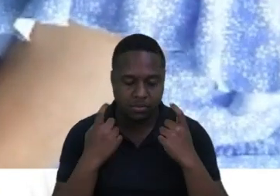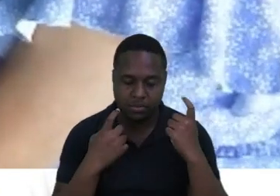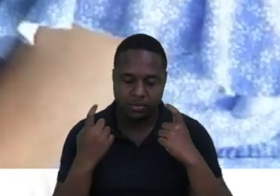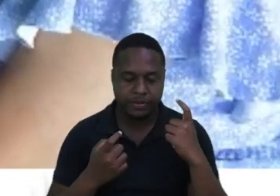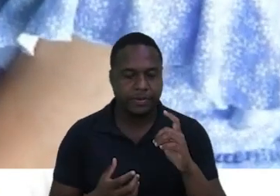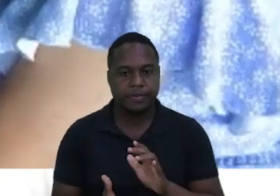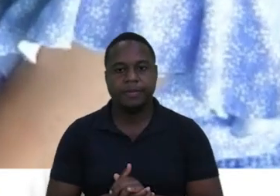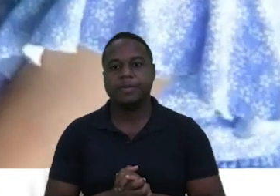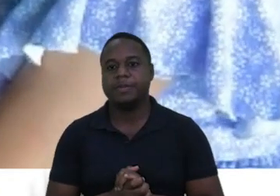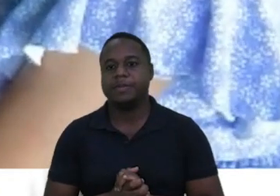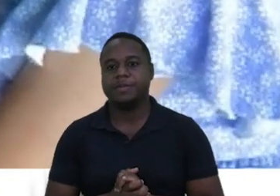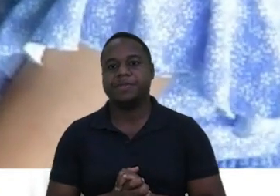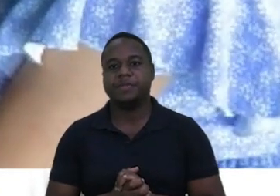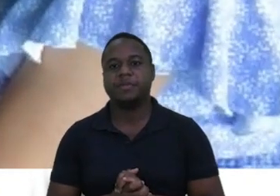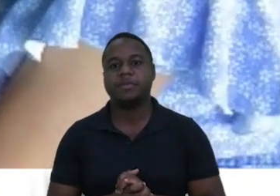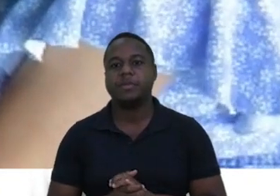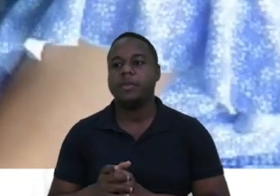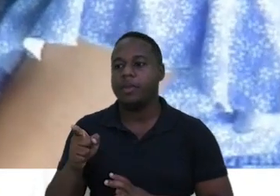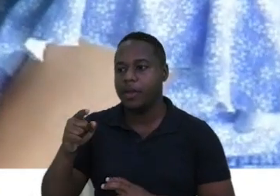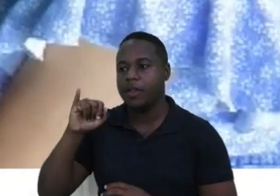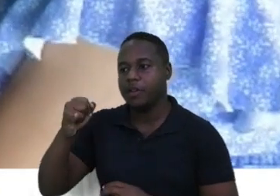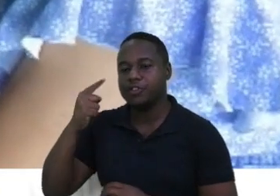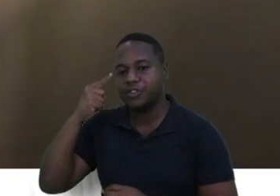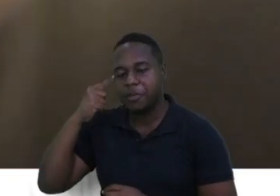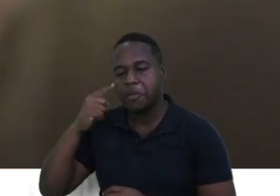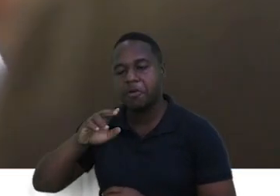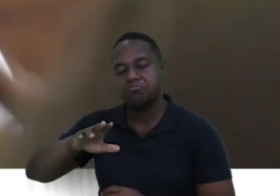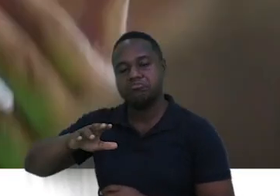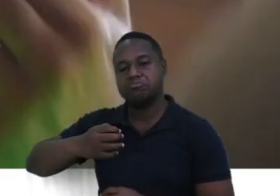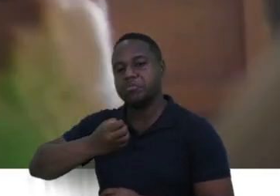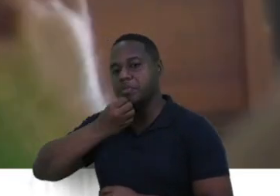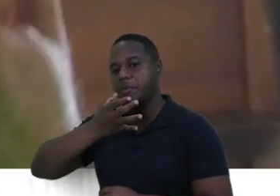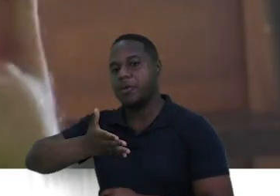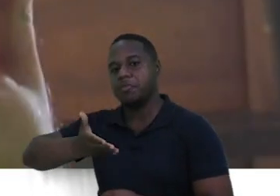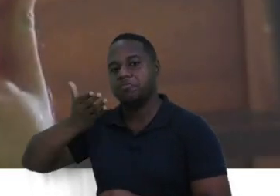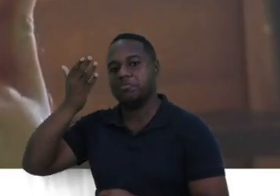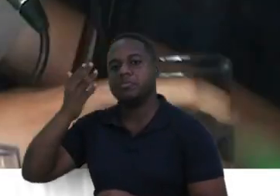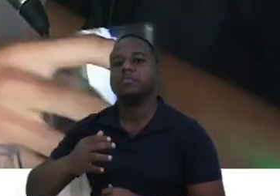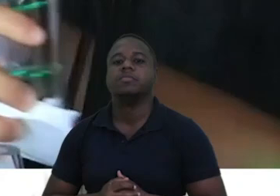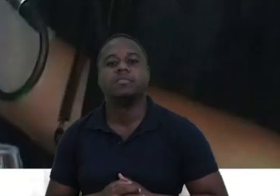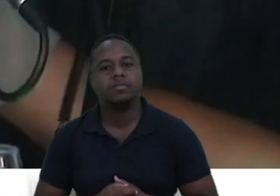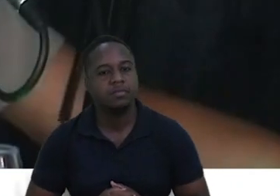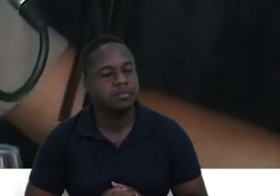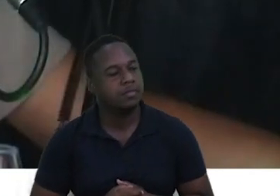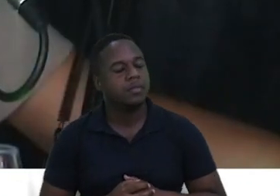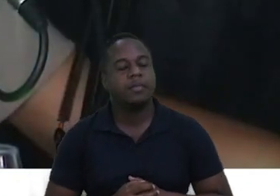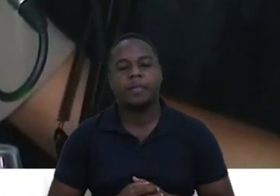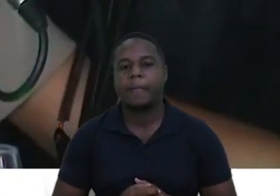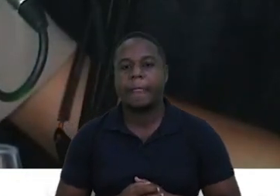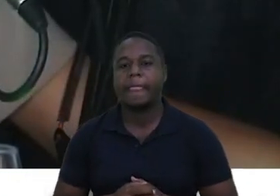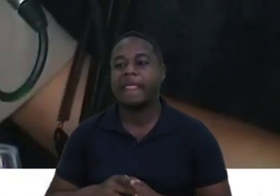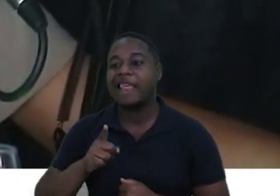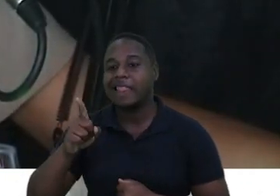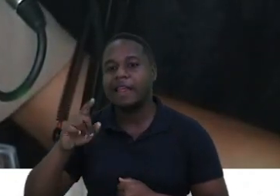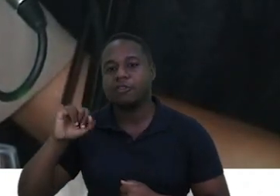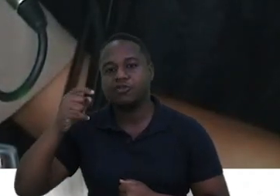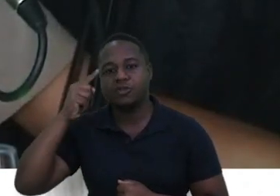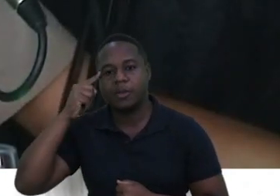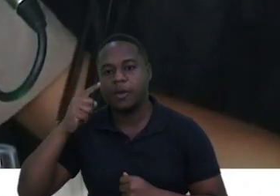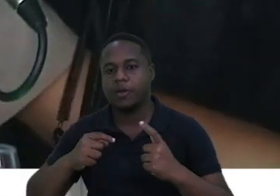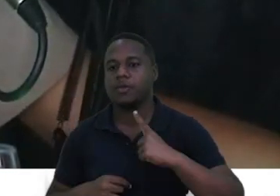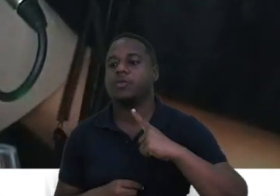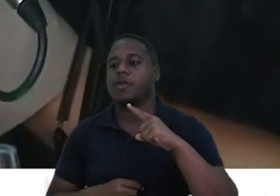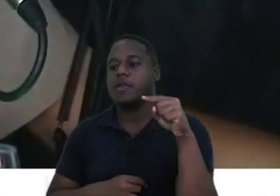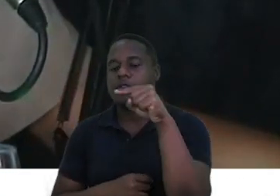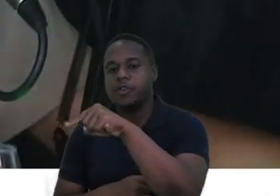Doideira. Então quer dizer que o tratamento no Japão é diferenciado. Gente, é incrível. Total. Na imigração mesmo, assim,